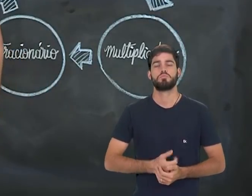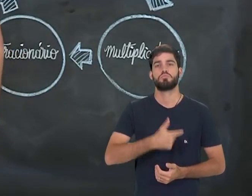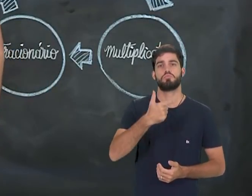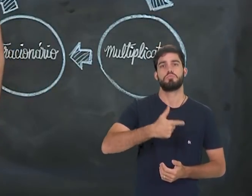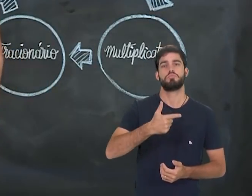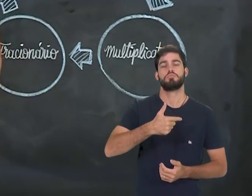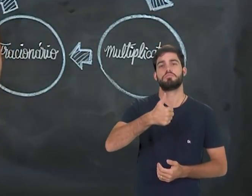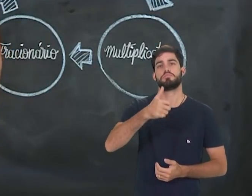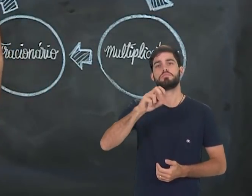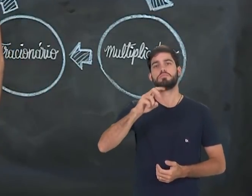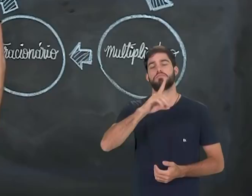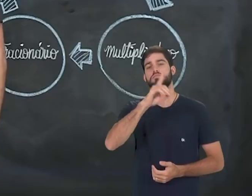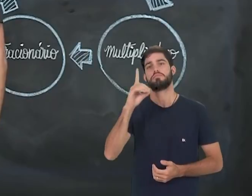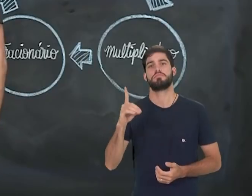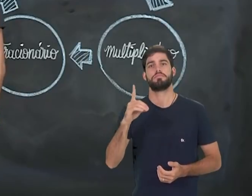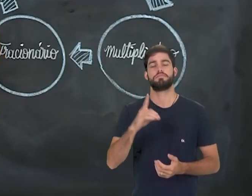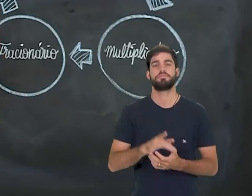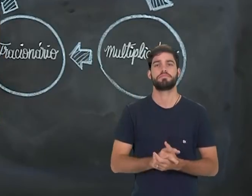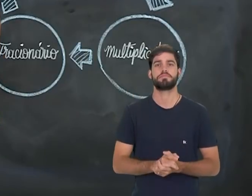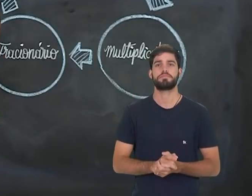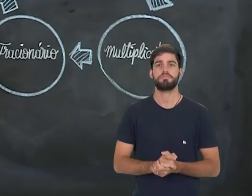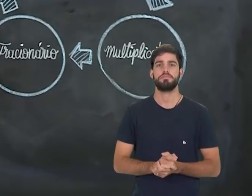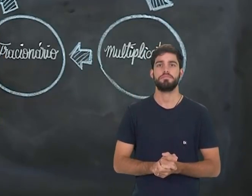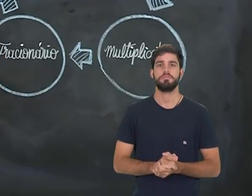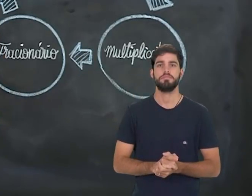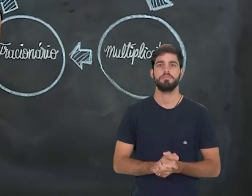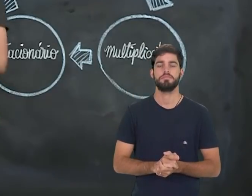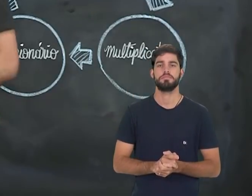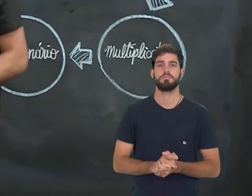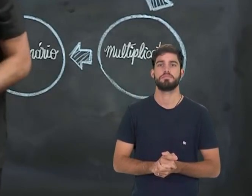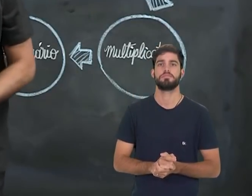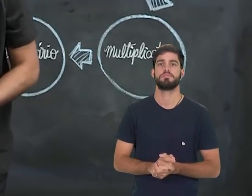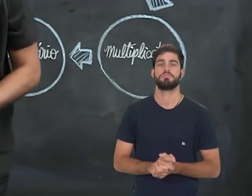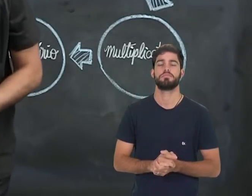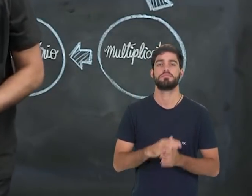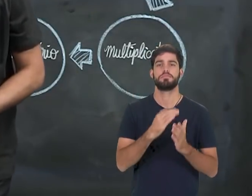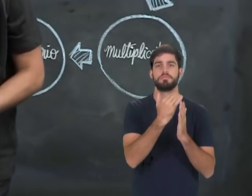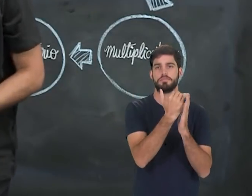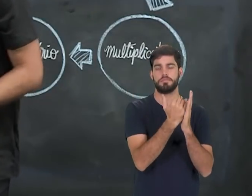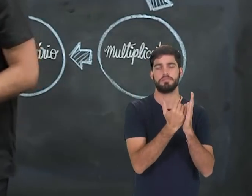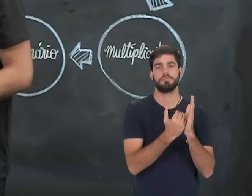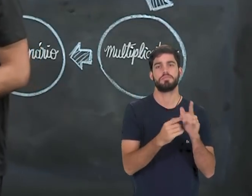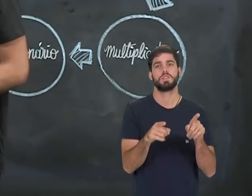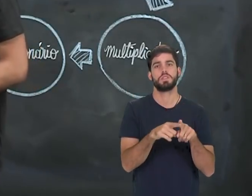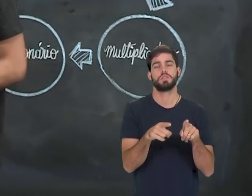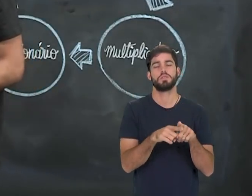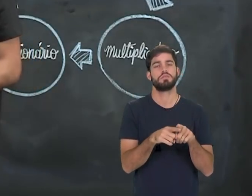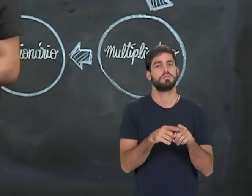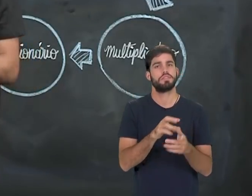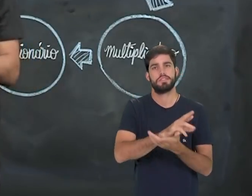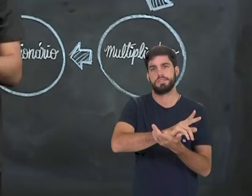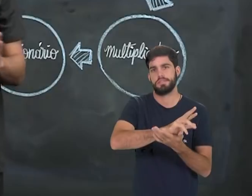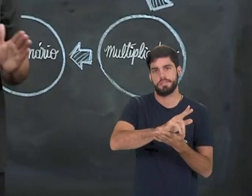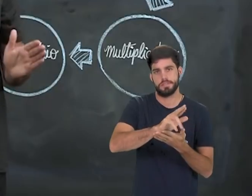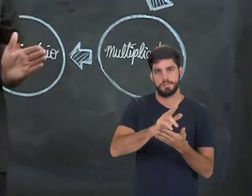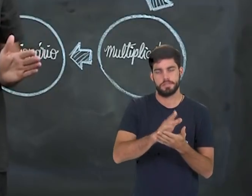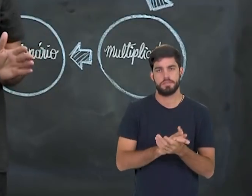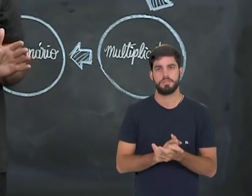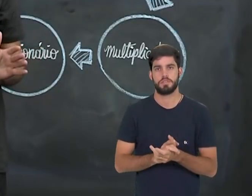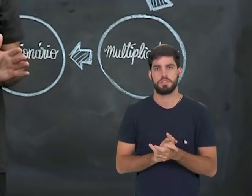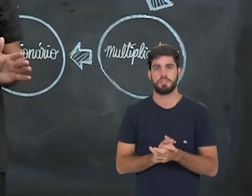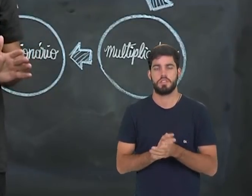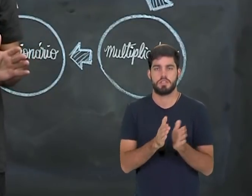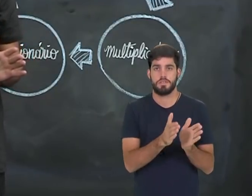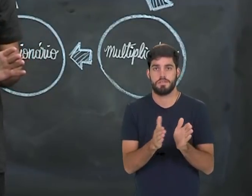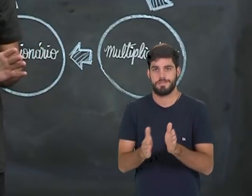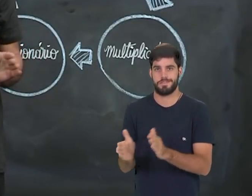Segunda quinzena. Aqui eu tenho um encontro de dois, então, hein? Um ordinal e um coletivo, ok? Lembra que existem vários outros. Essa divisão de tempo é